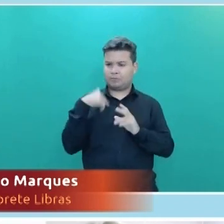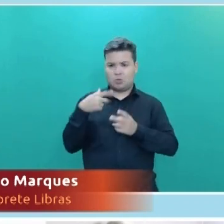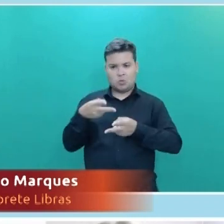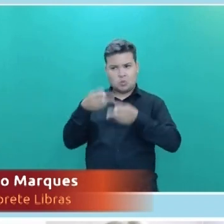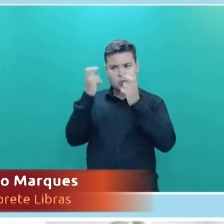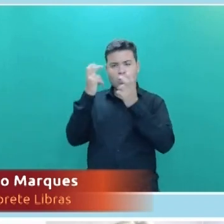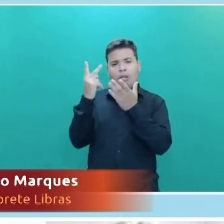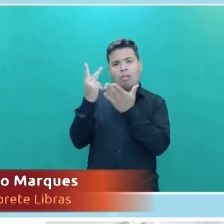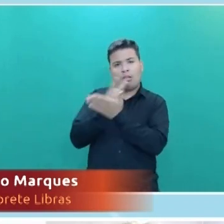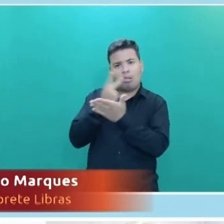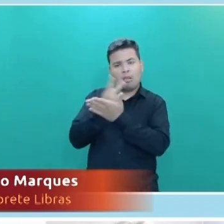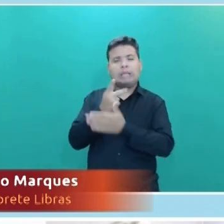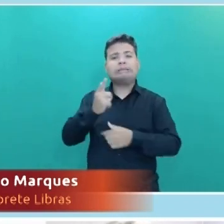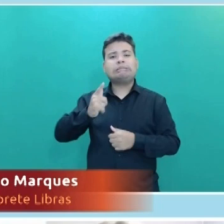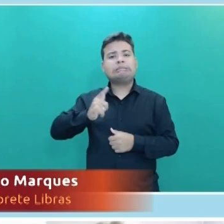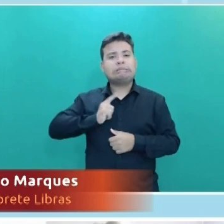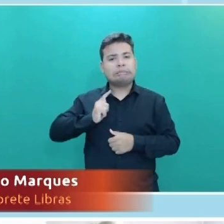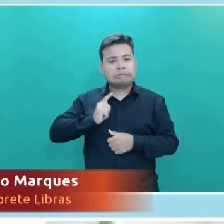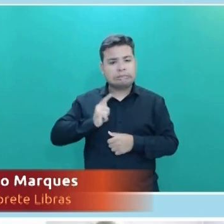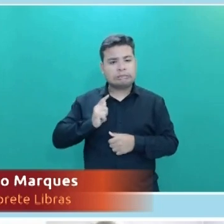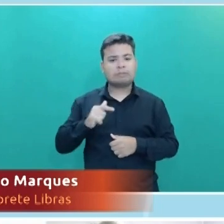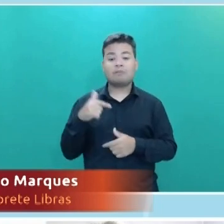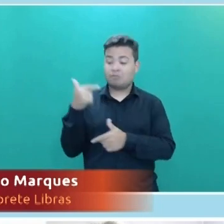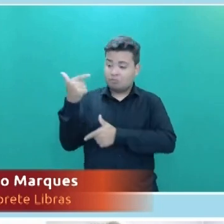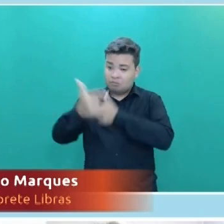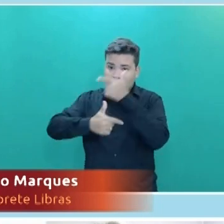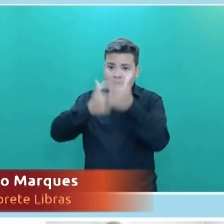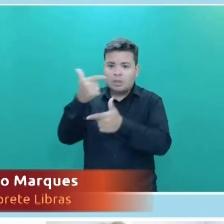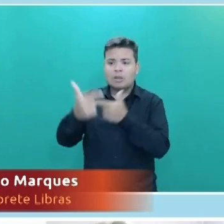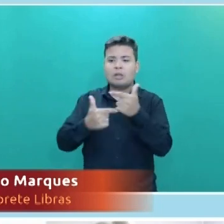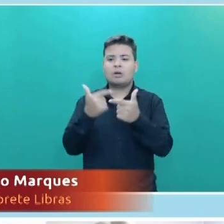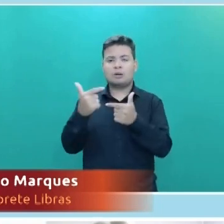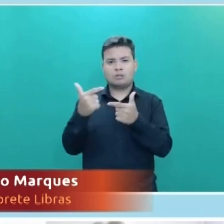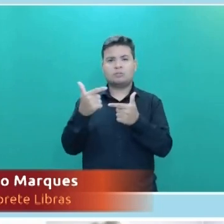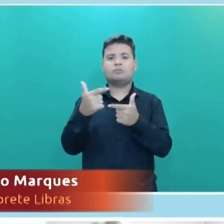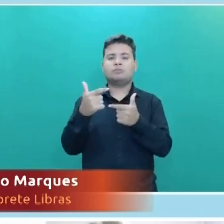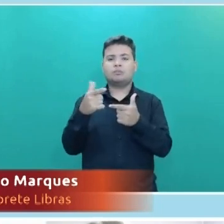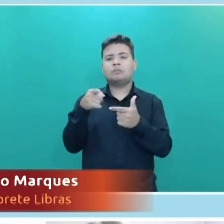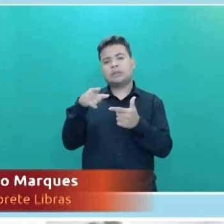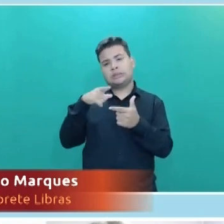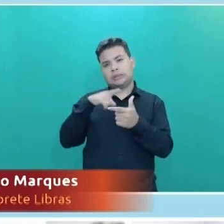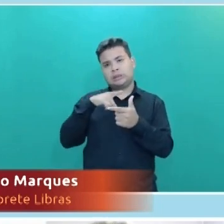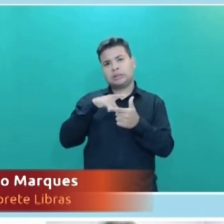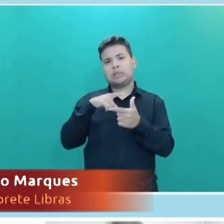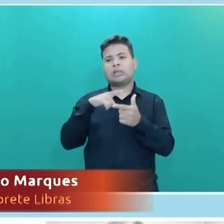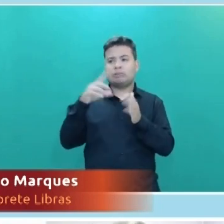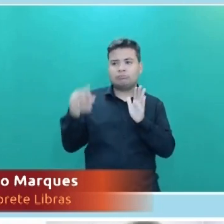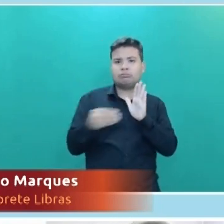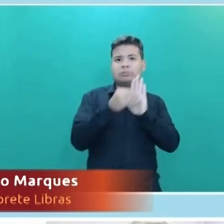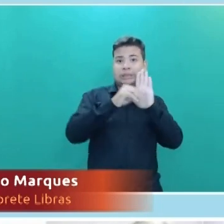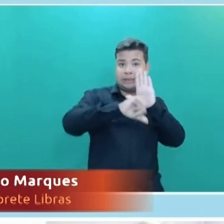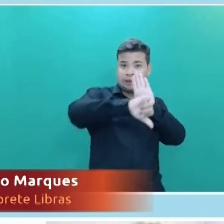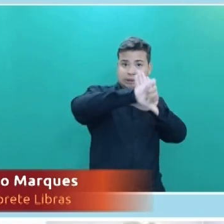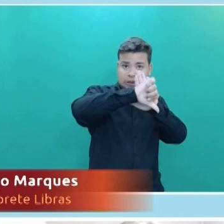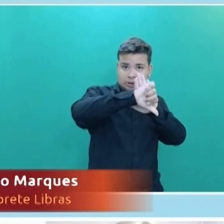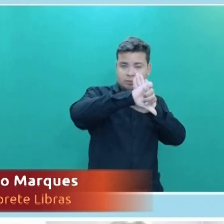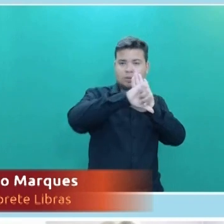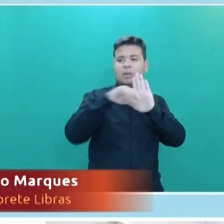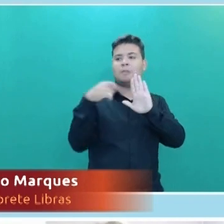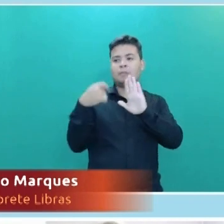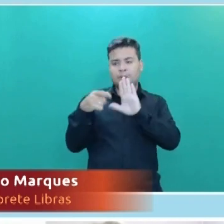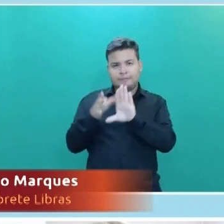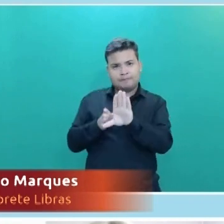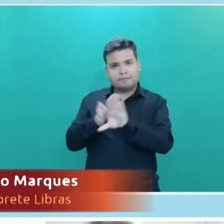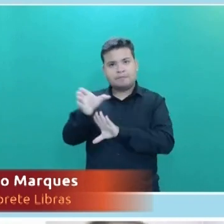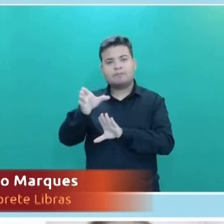trabalho que eu me insiro na tipificação penal, ou seja, no crime, eu vou fazer esse termo de ajuste de